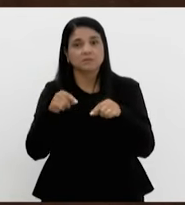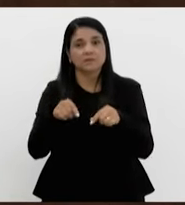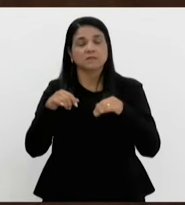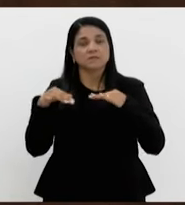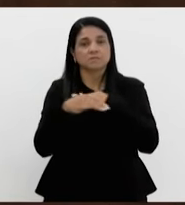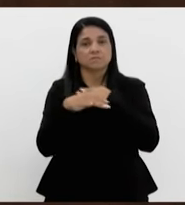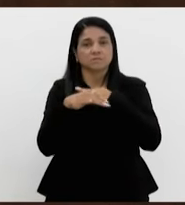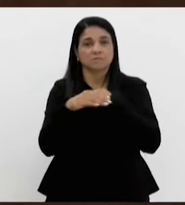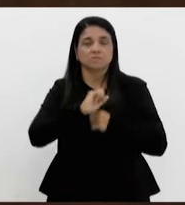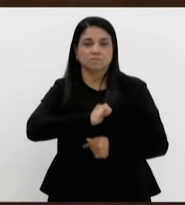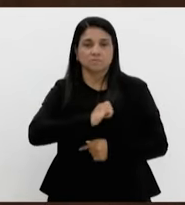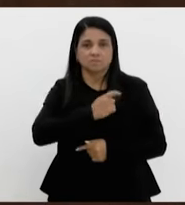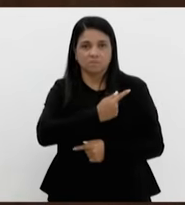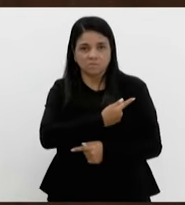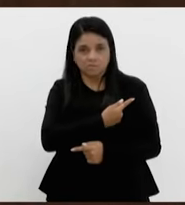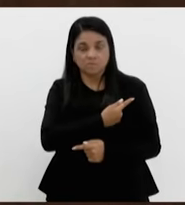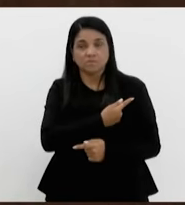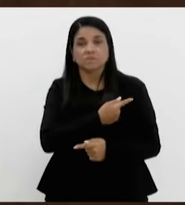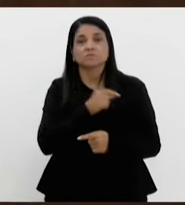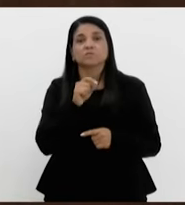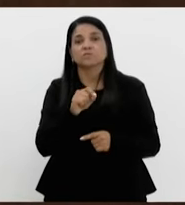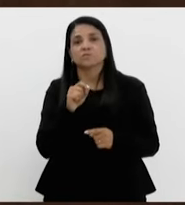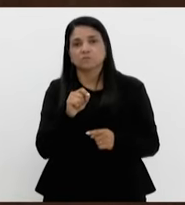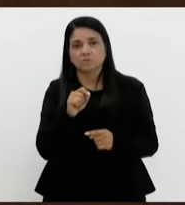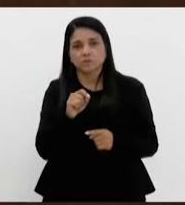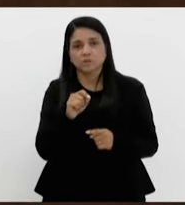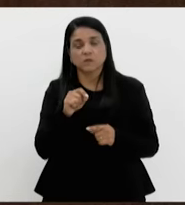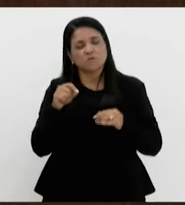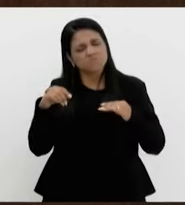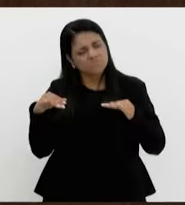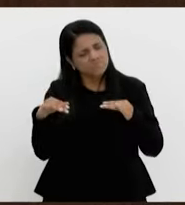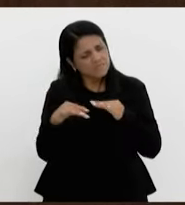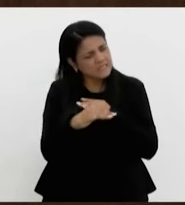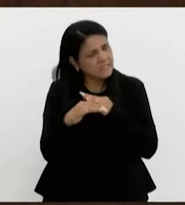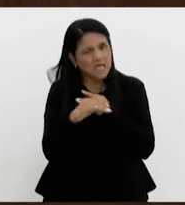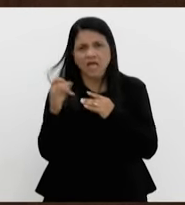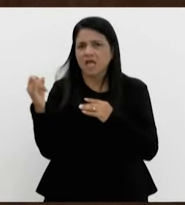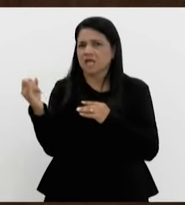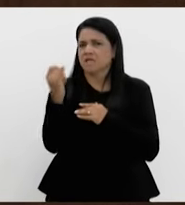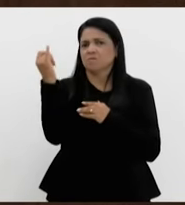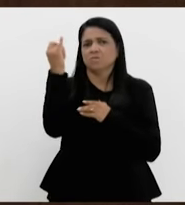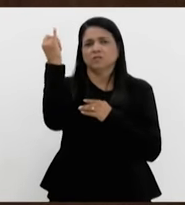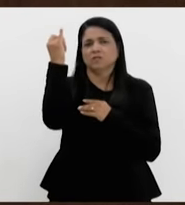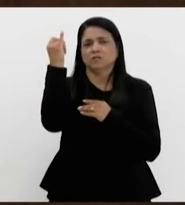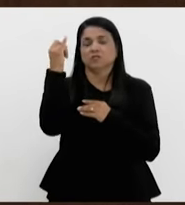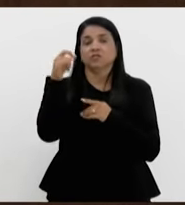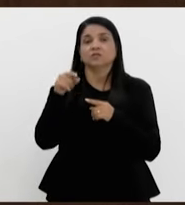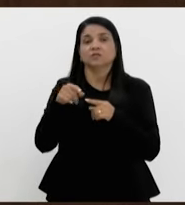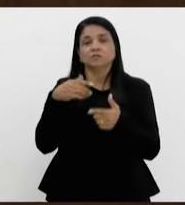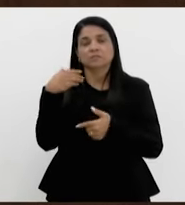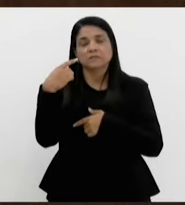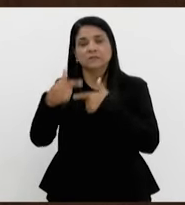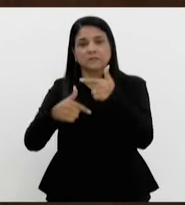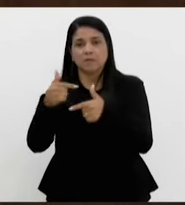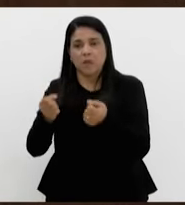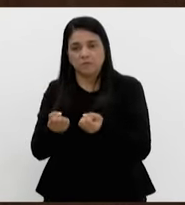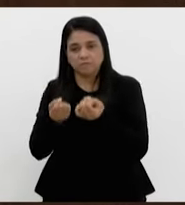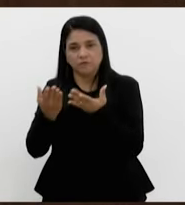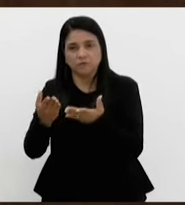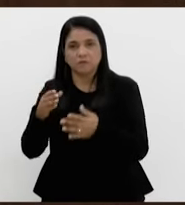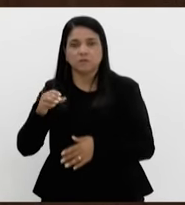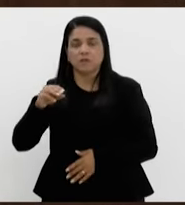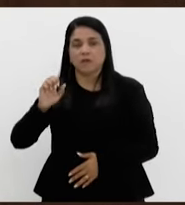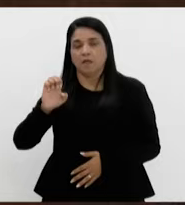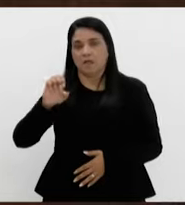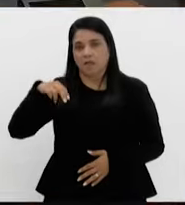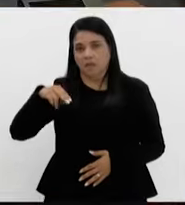São Gonçalo, visto que é uma cidade importante através do serviço da Enel. Muito obrigado, presidente,